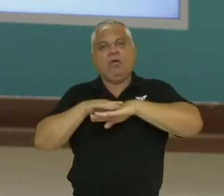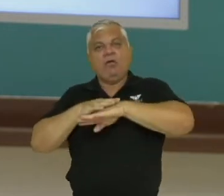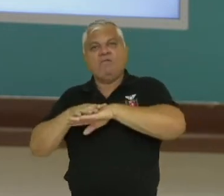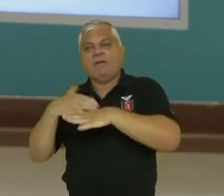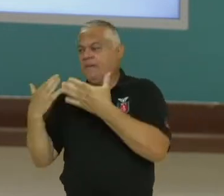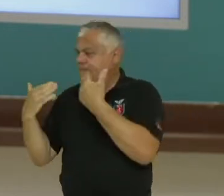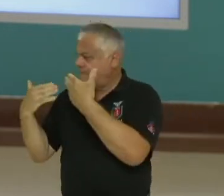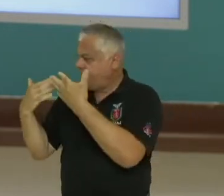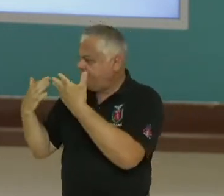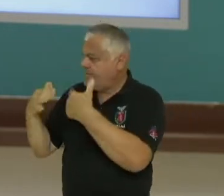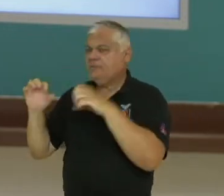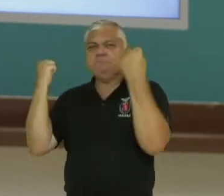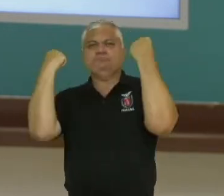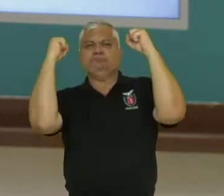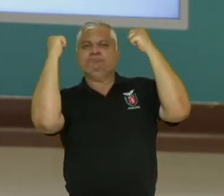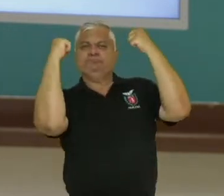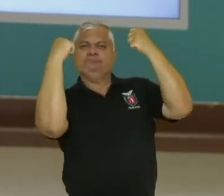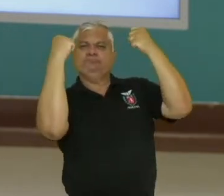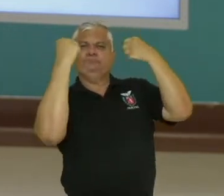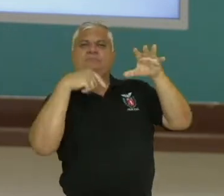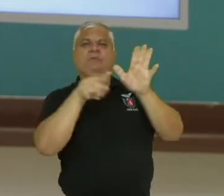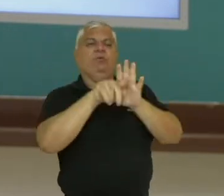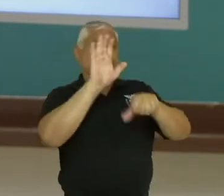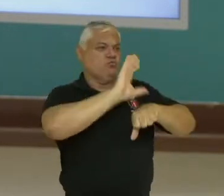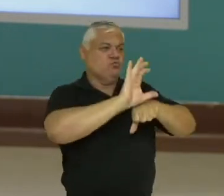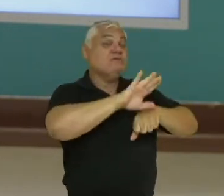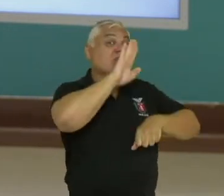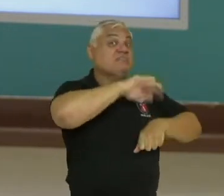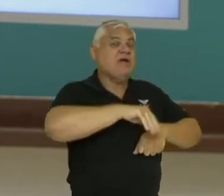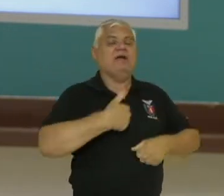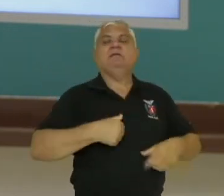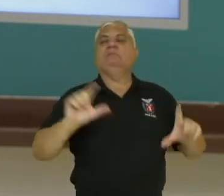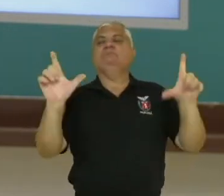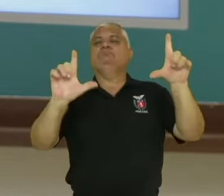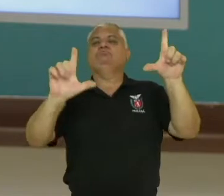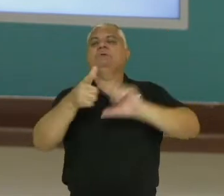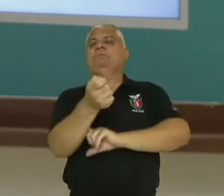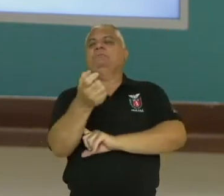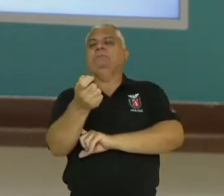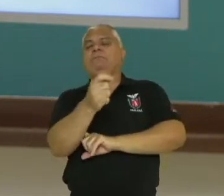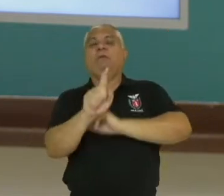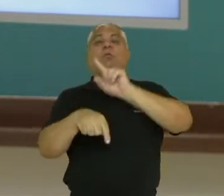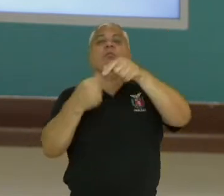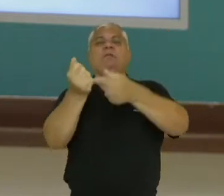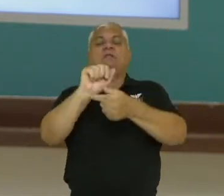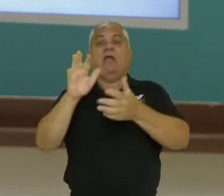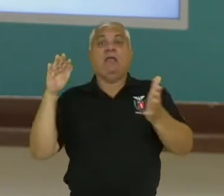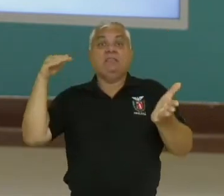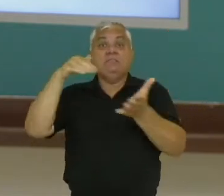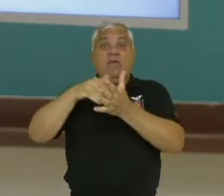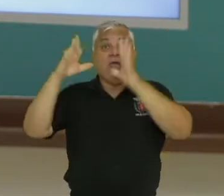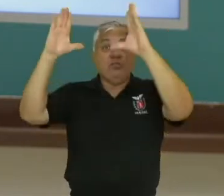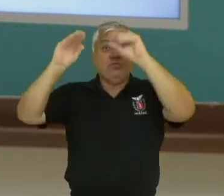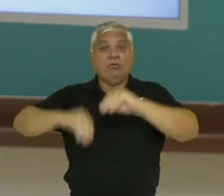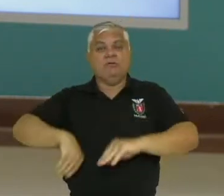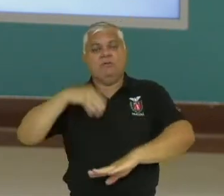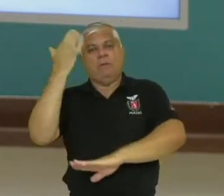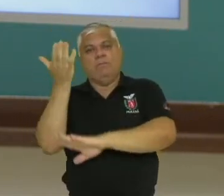amigos, educação física, depois um curso, assistir televisão e outras atividades. Até o final do dia, quando você